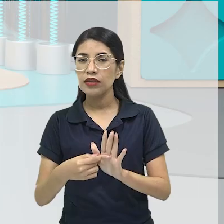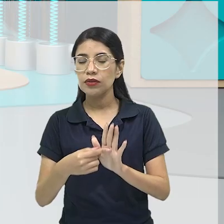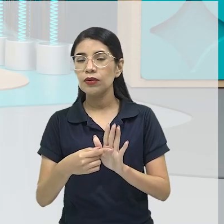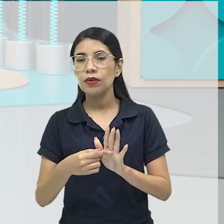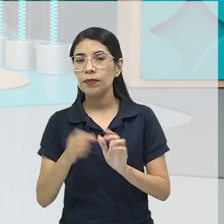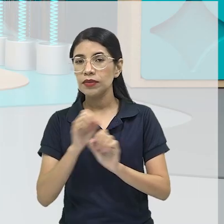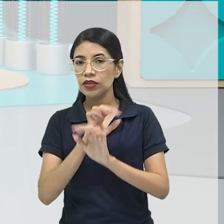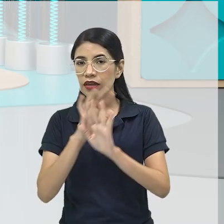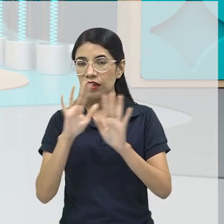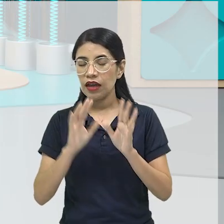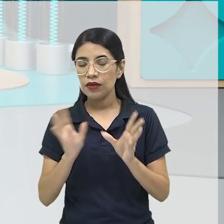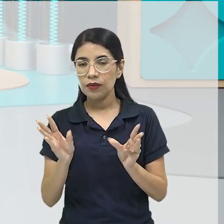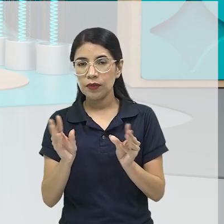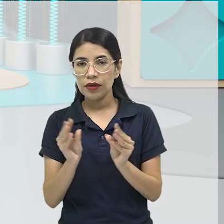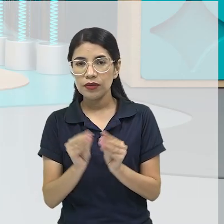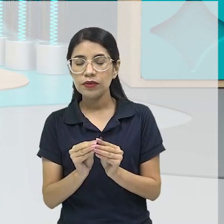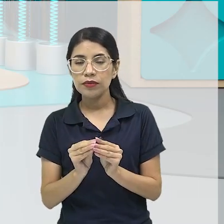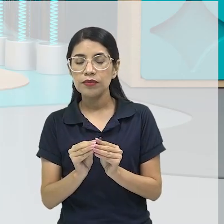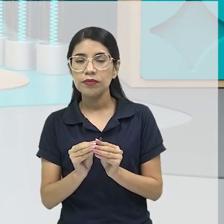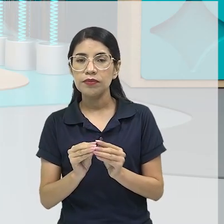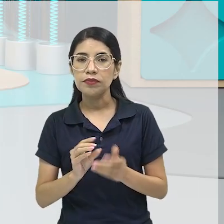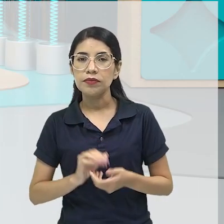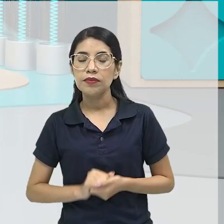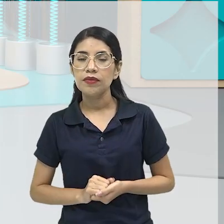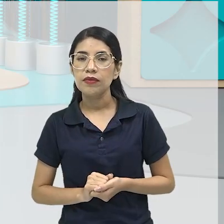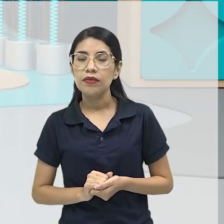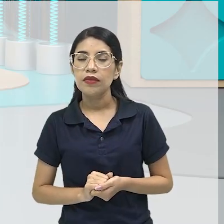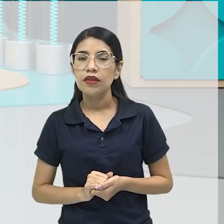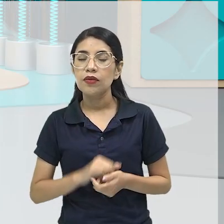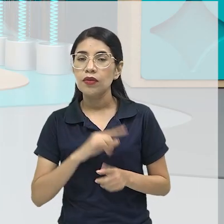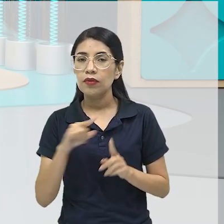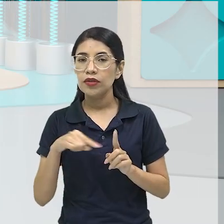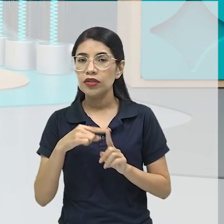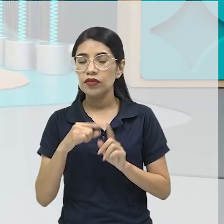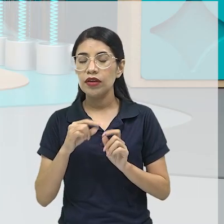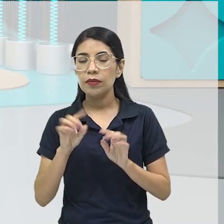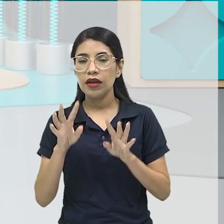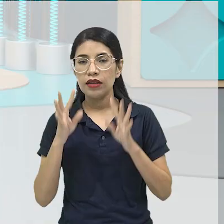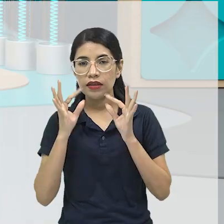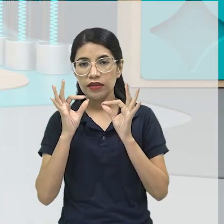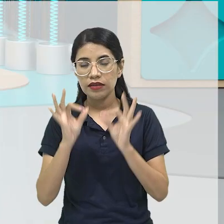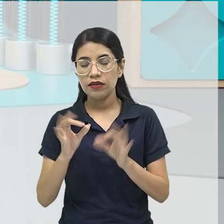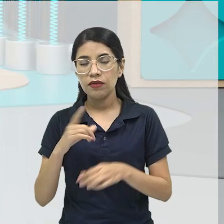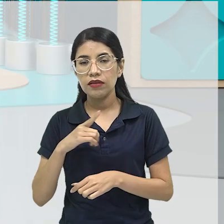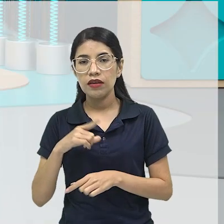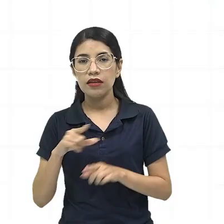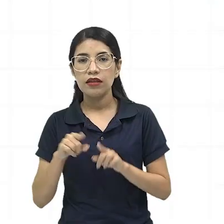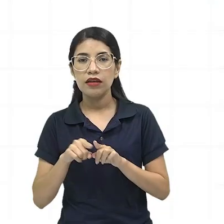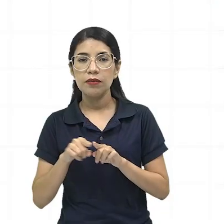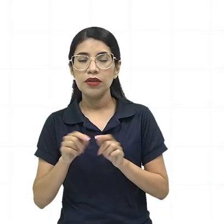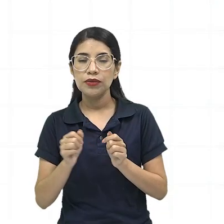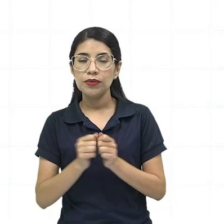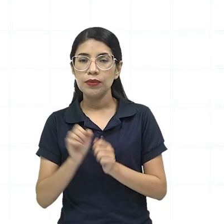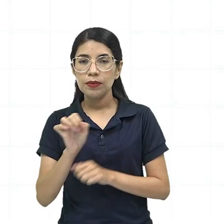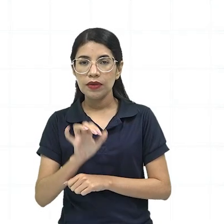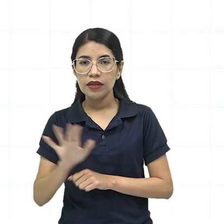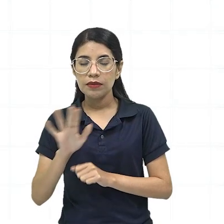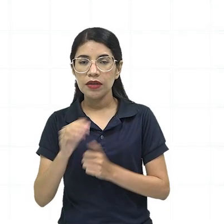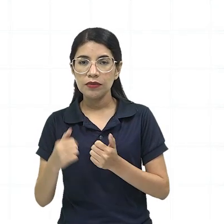mastigada aqui para vocês. A chamada ela tem esse intuito já de atrair a atenção junto com essas imagens que a gente trouxe.